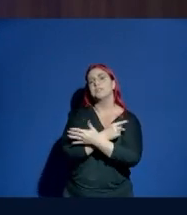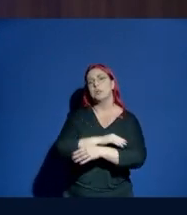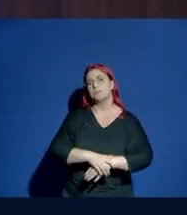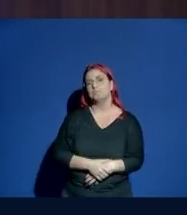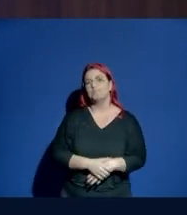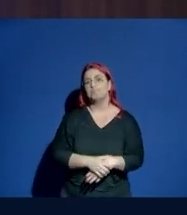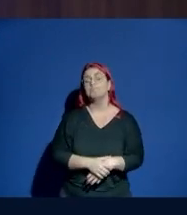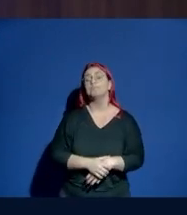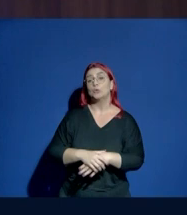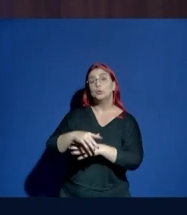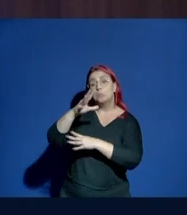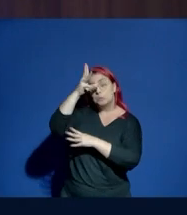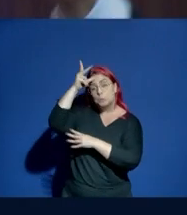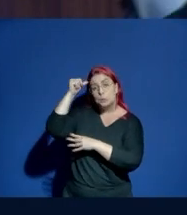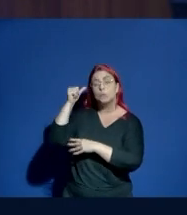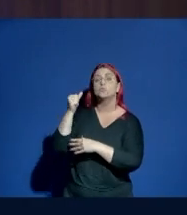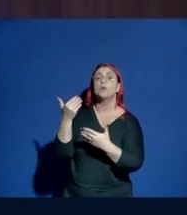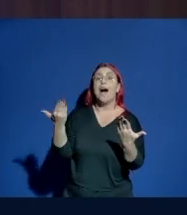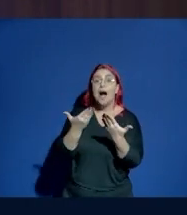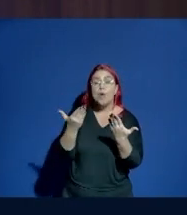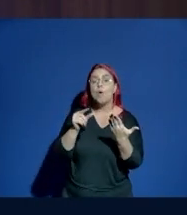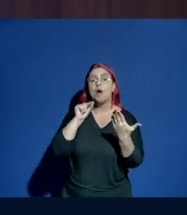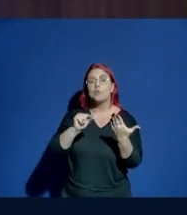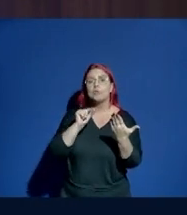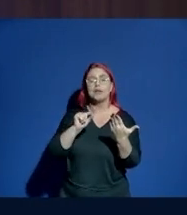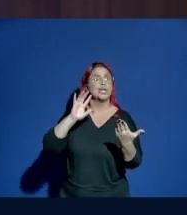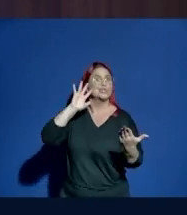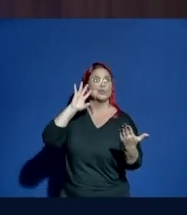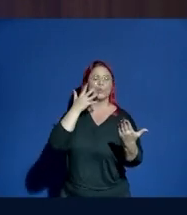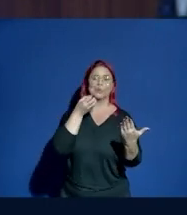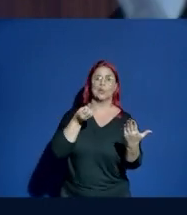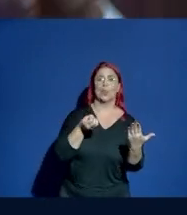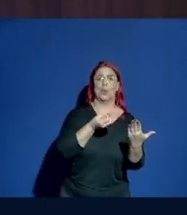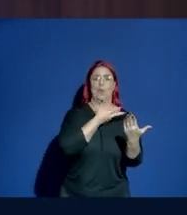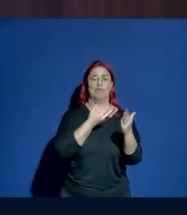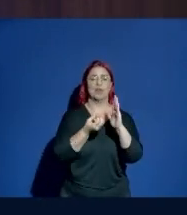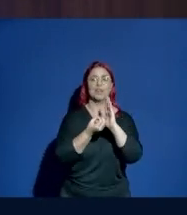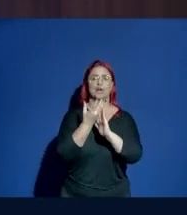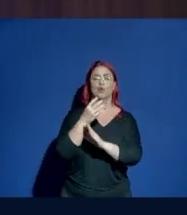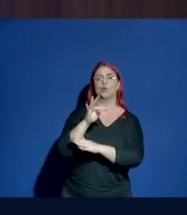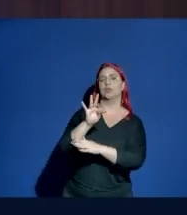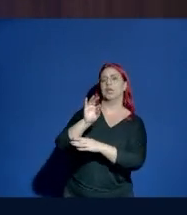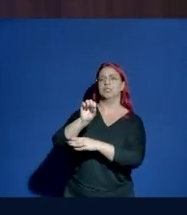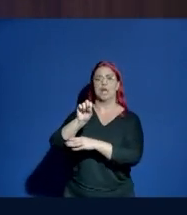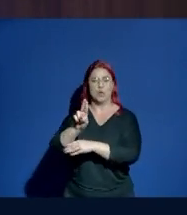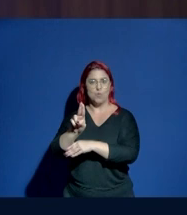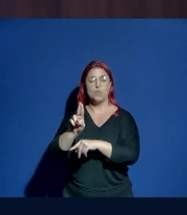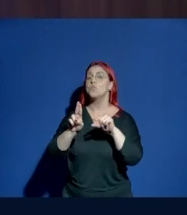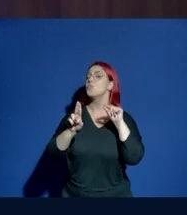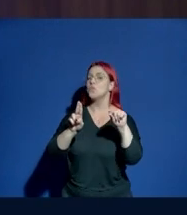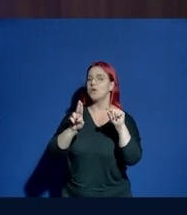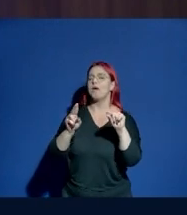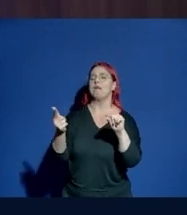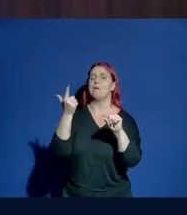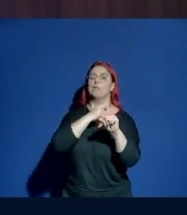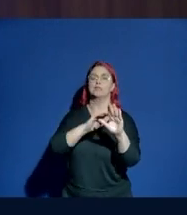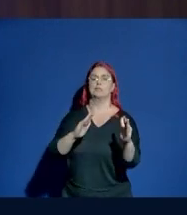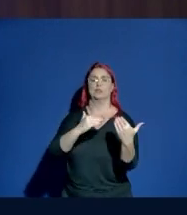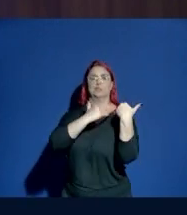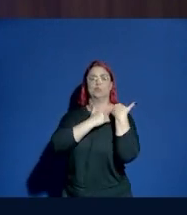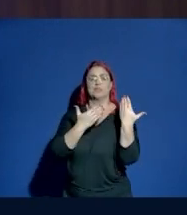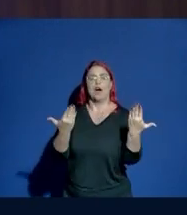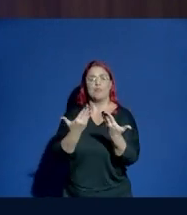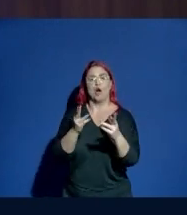Governo do Estado do Mato Grosso acabou de assumir uma solução inédita construída no TCU nós conseguimos assumir esta